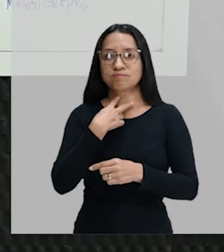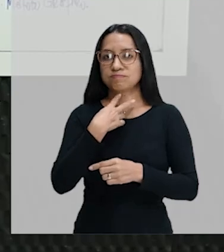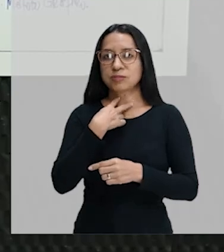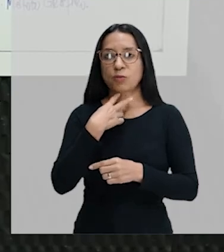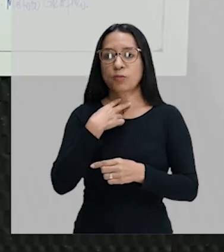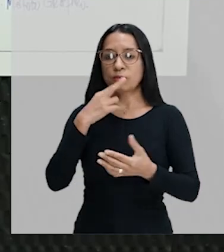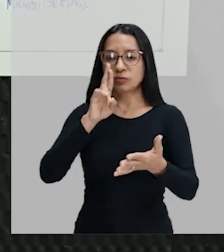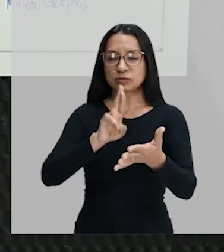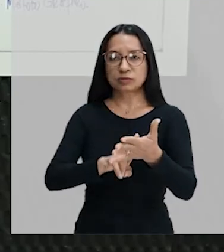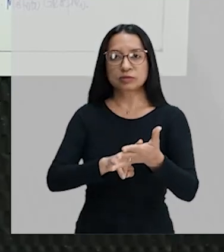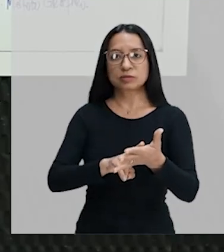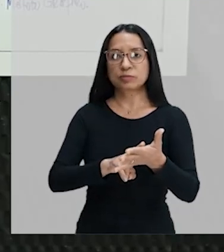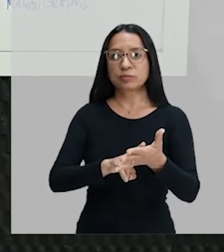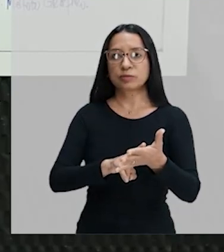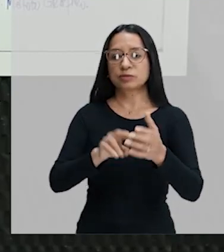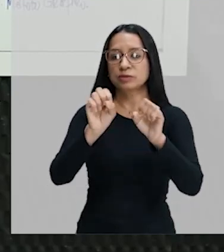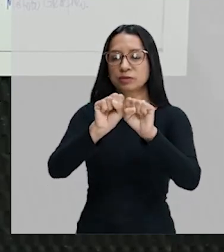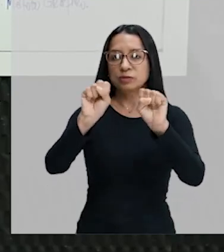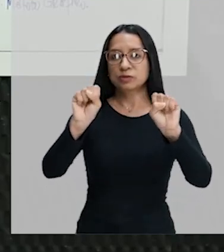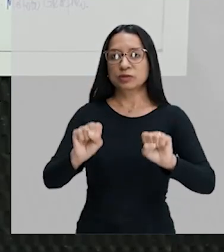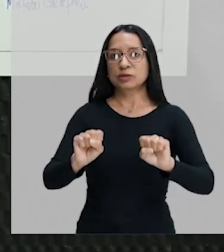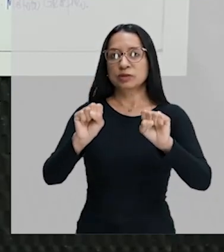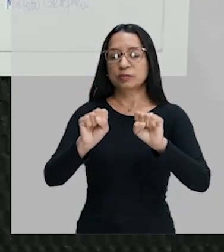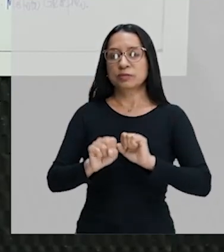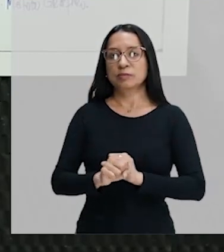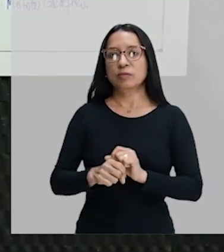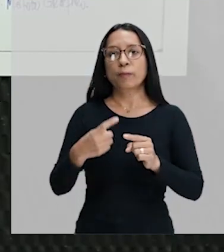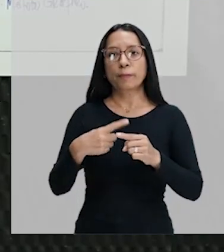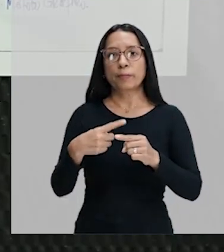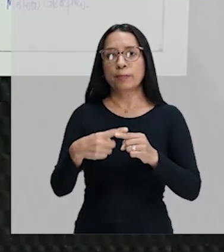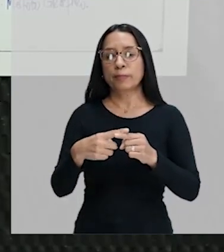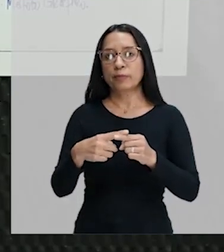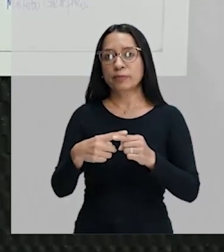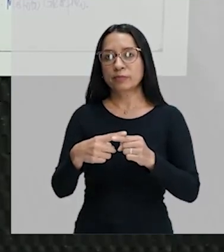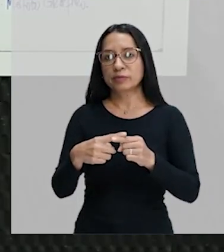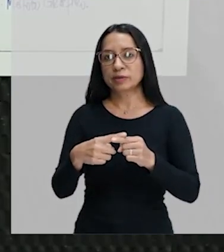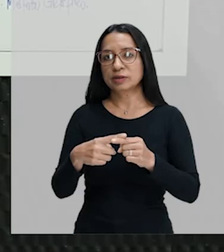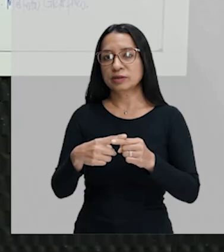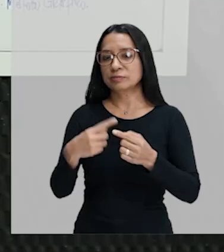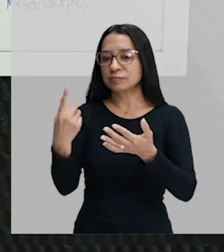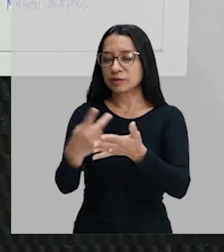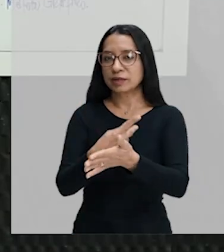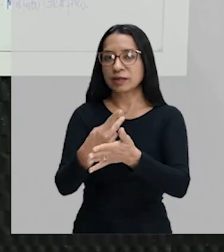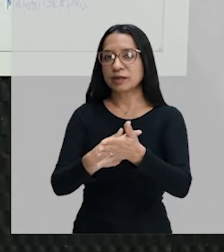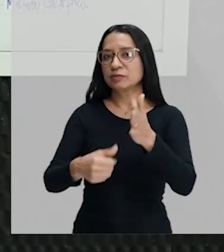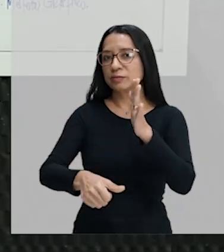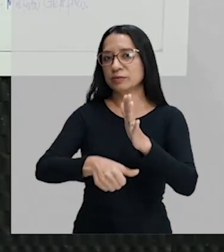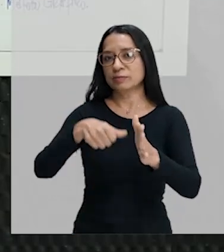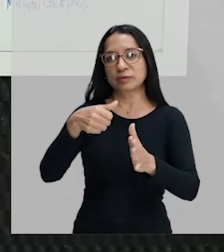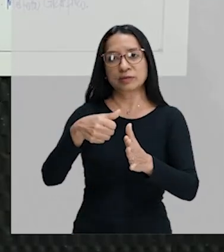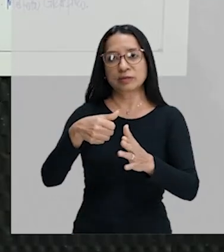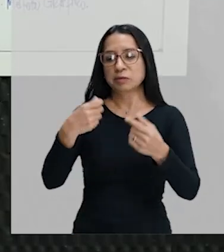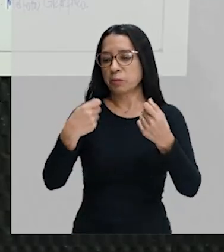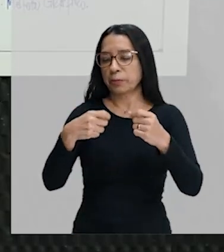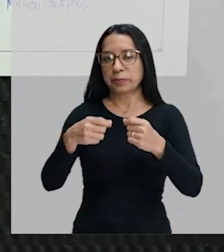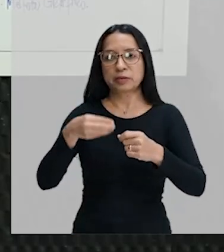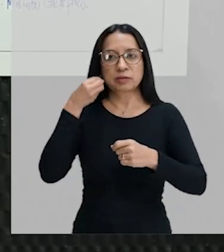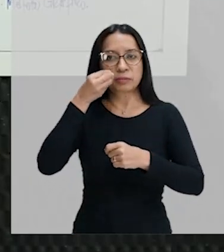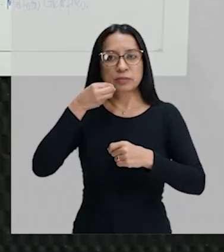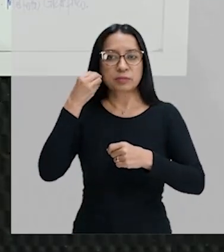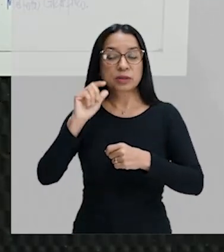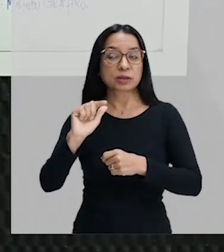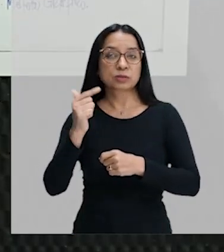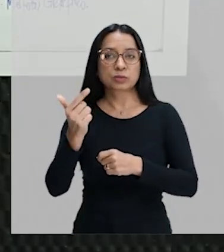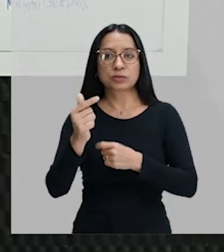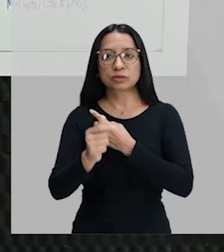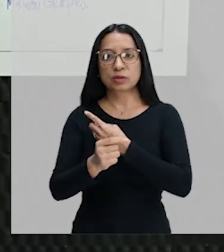a solução do meu sistema, porque ele não satisfez aí a primeira equação. Então nem preciso testar as outras. Tá?